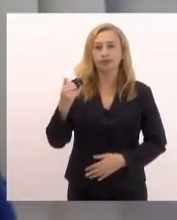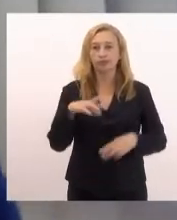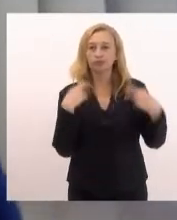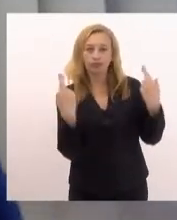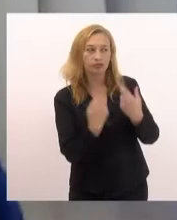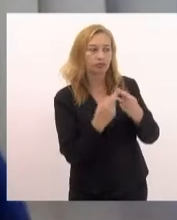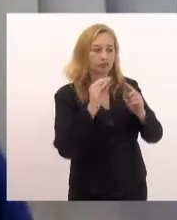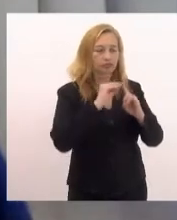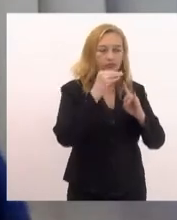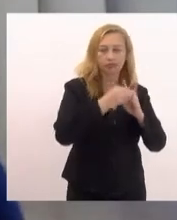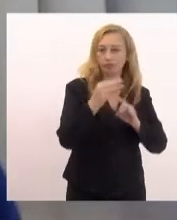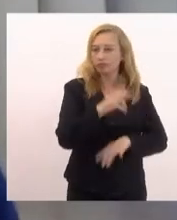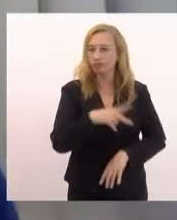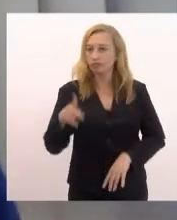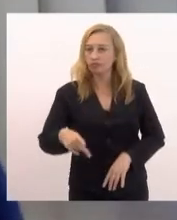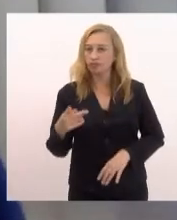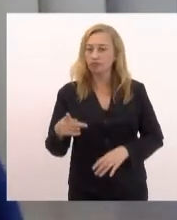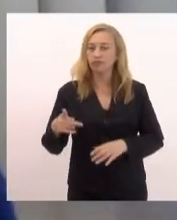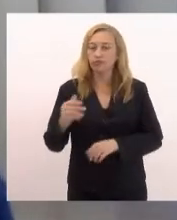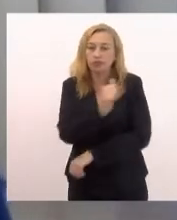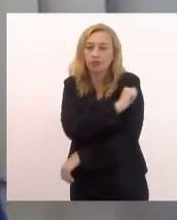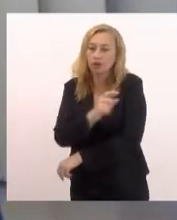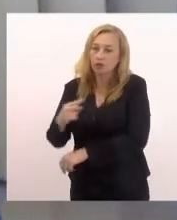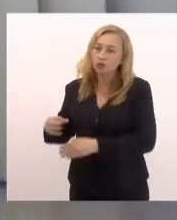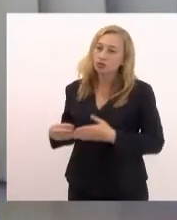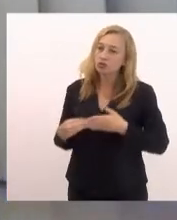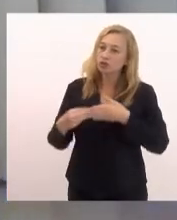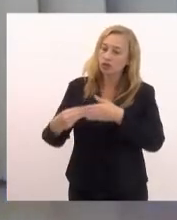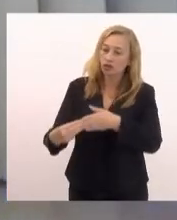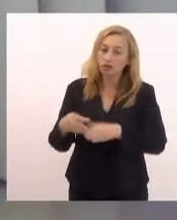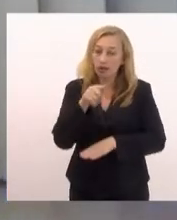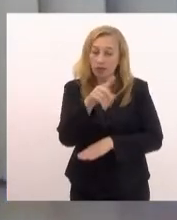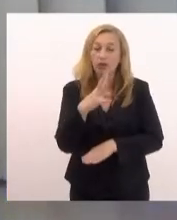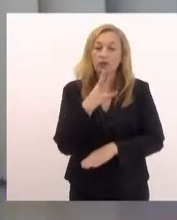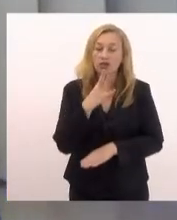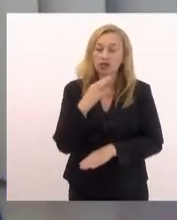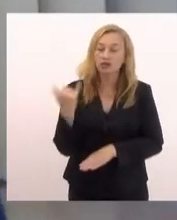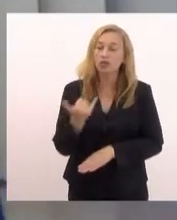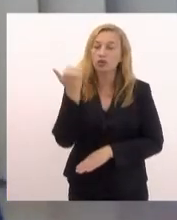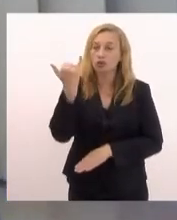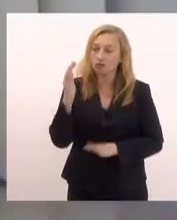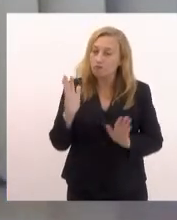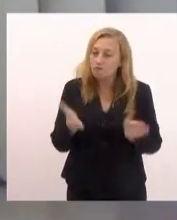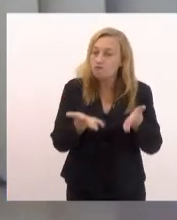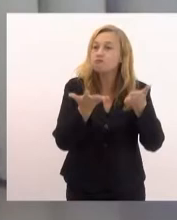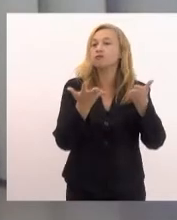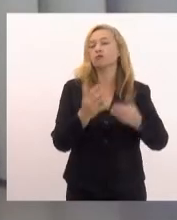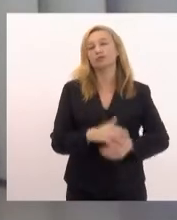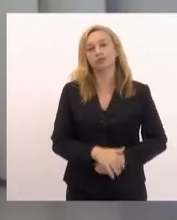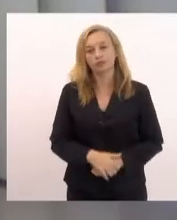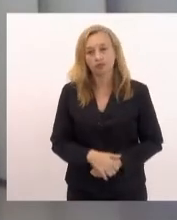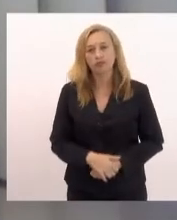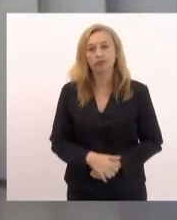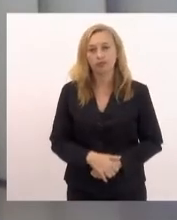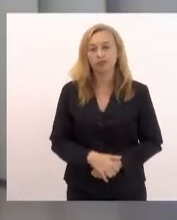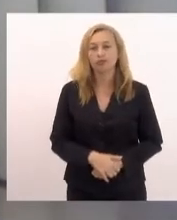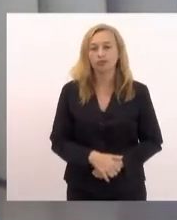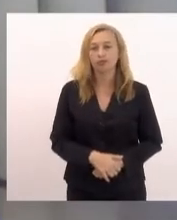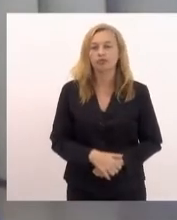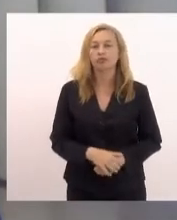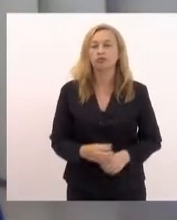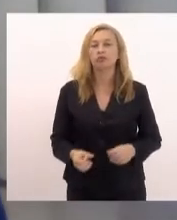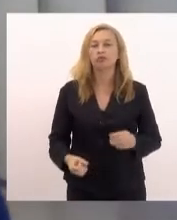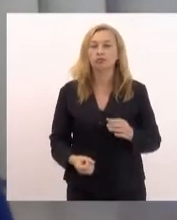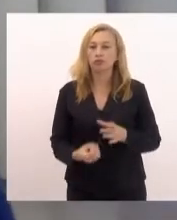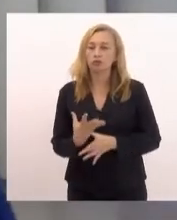a oportunidade de levar alunos lá para conhecer aquela importante iniciativa, que é um marco, né, do ponto de vista da produção de